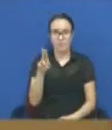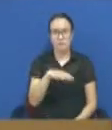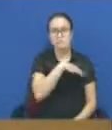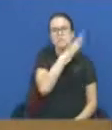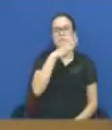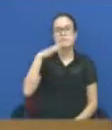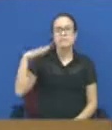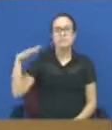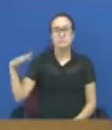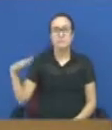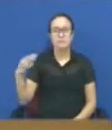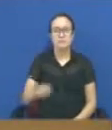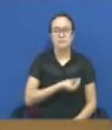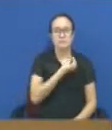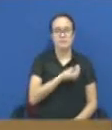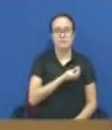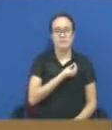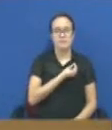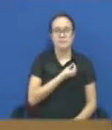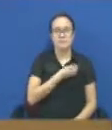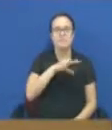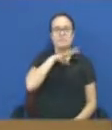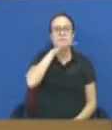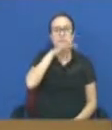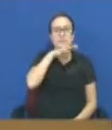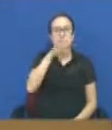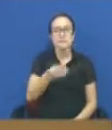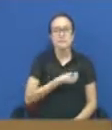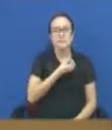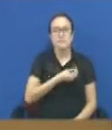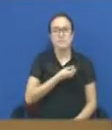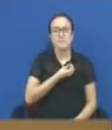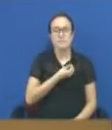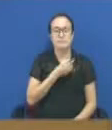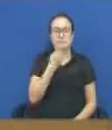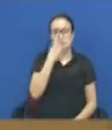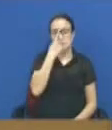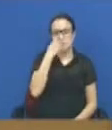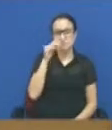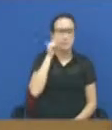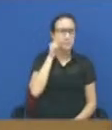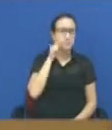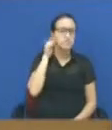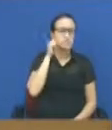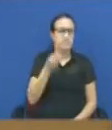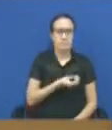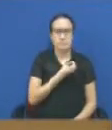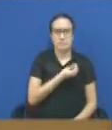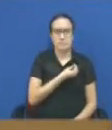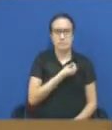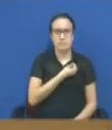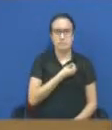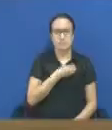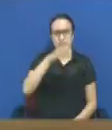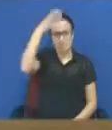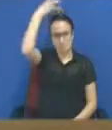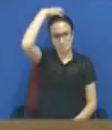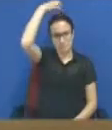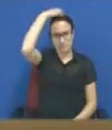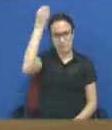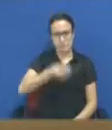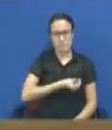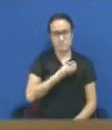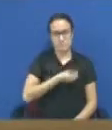Luiz Andrade. Sim. André Henrique da Silva. Sim. André Moisés da Silva. Sim. Darcy Reis.